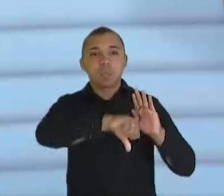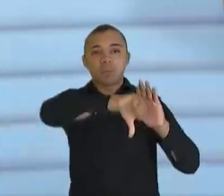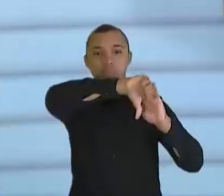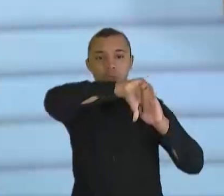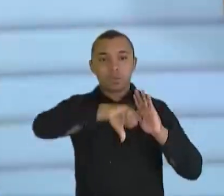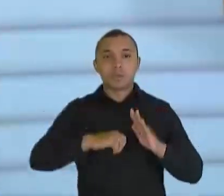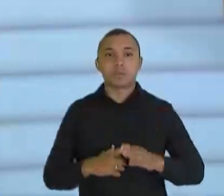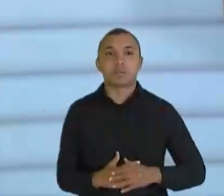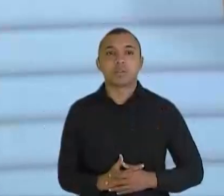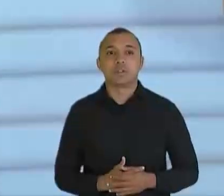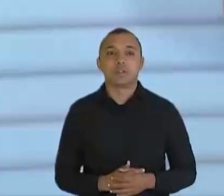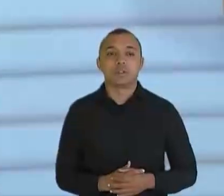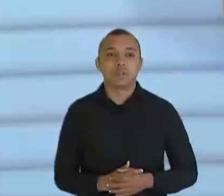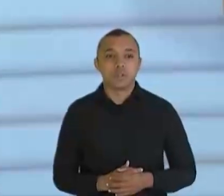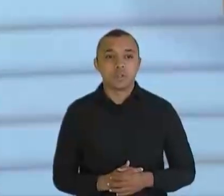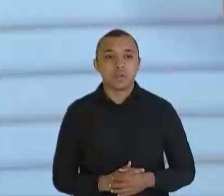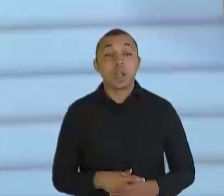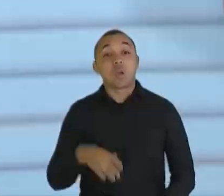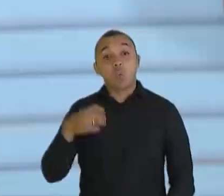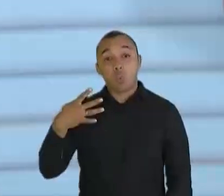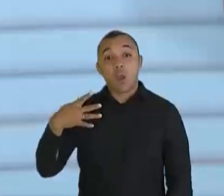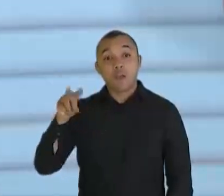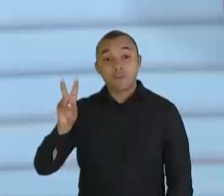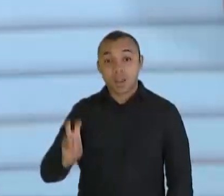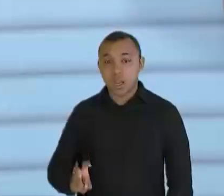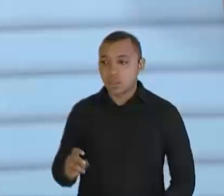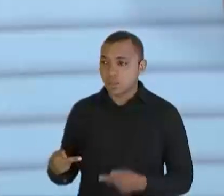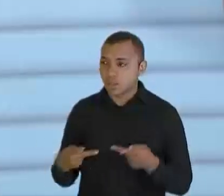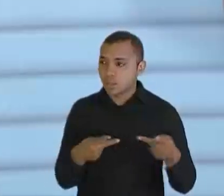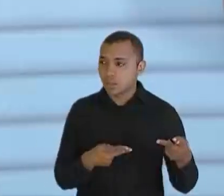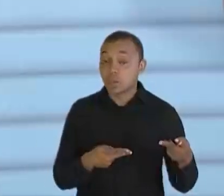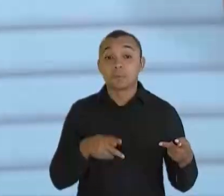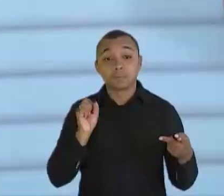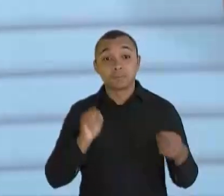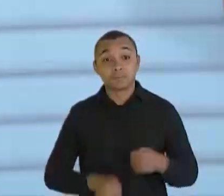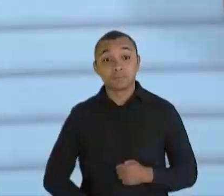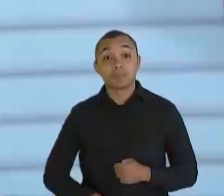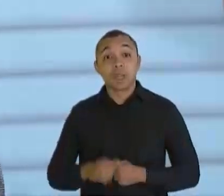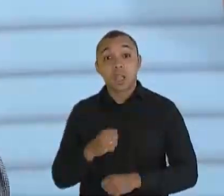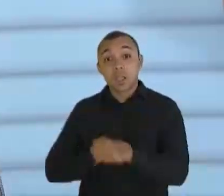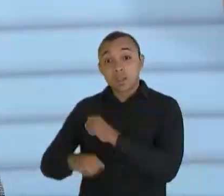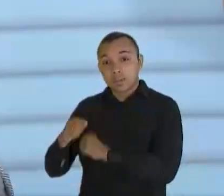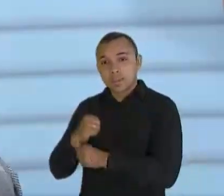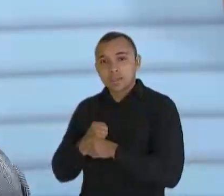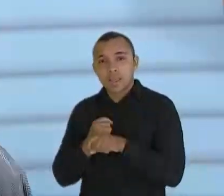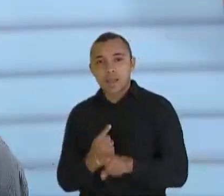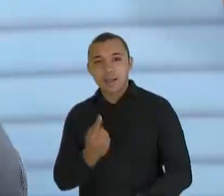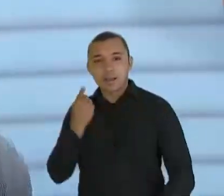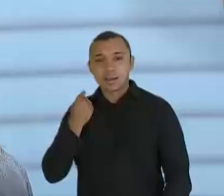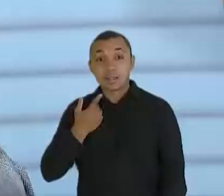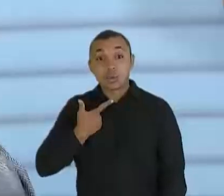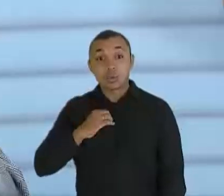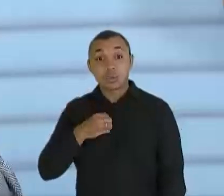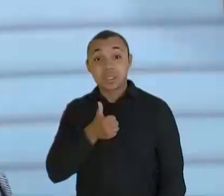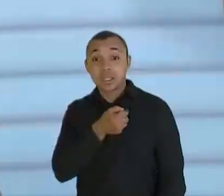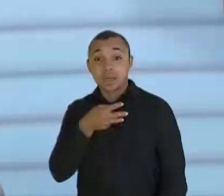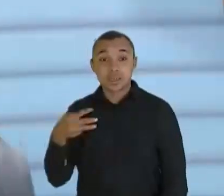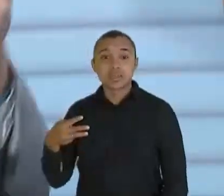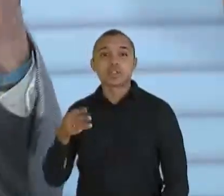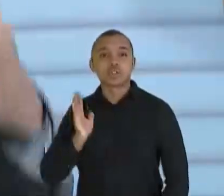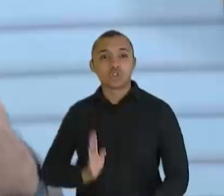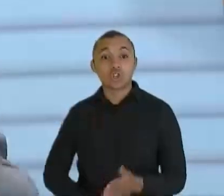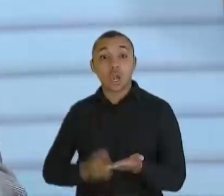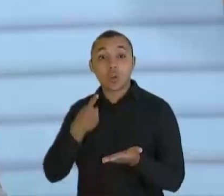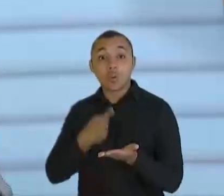né, americano de criminologia. E a quarta vez que o senhor vai? Desde 2013, a gente tenta apresentar trabalhos, né?